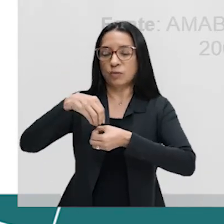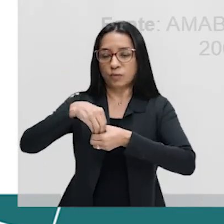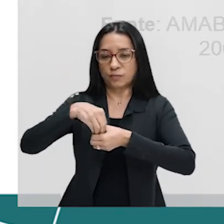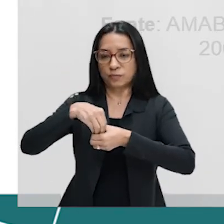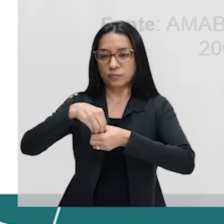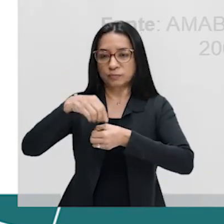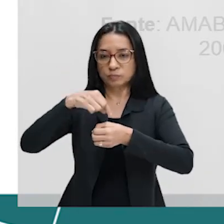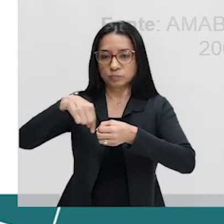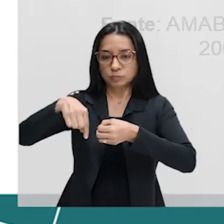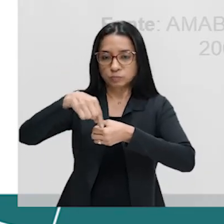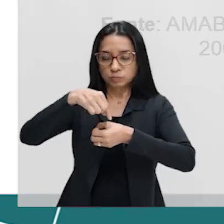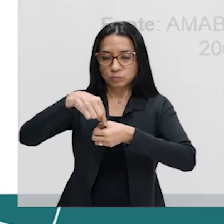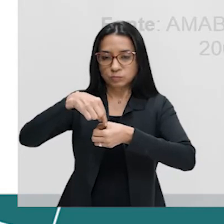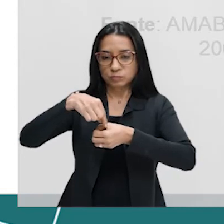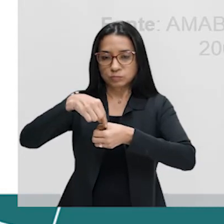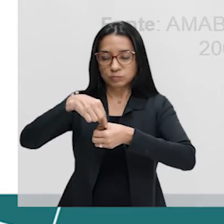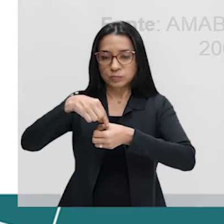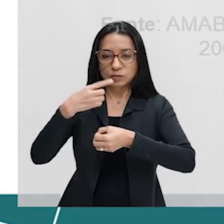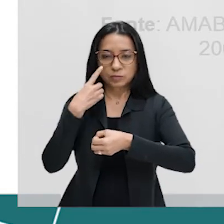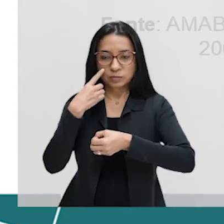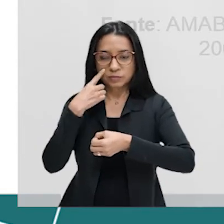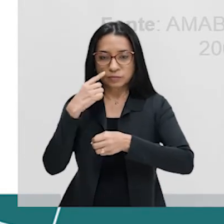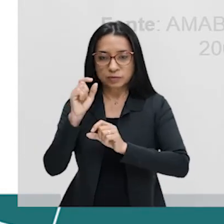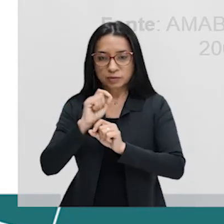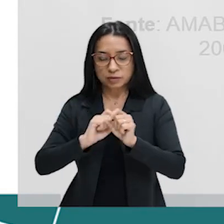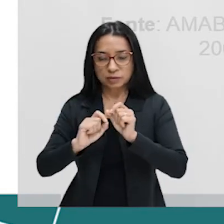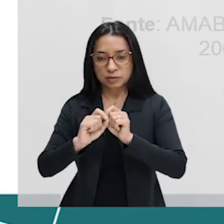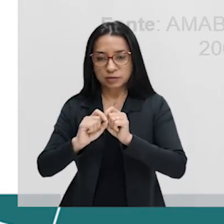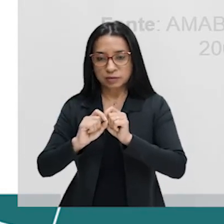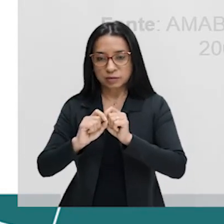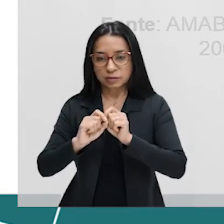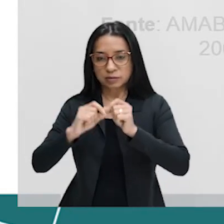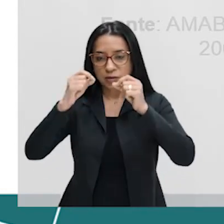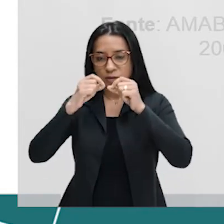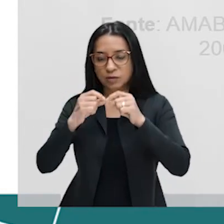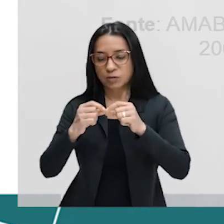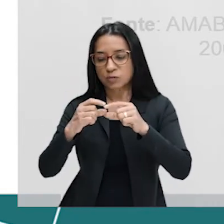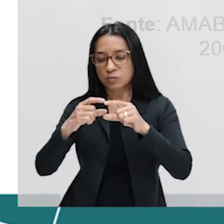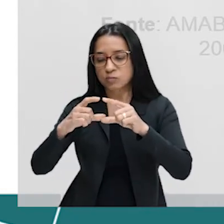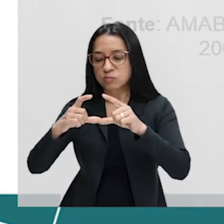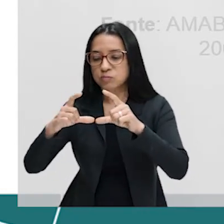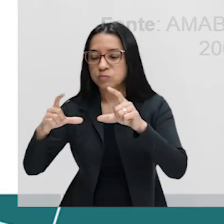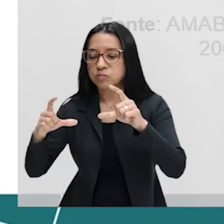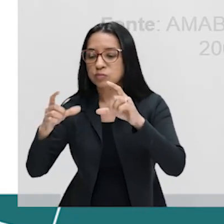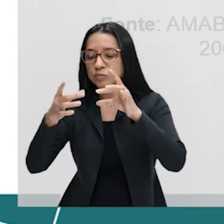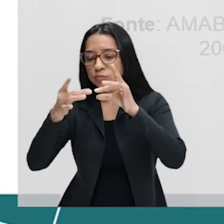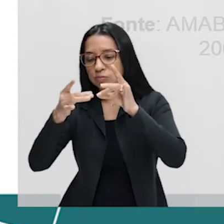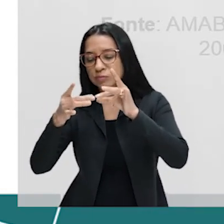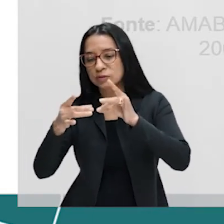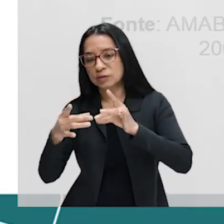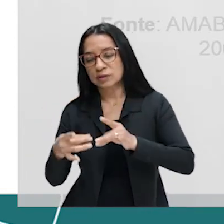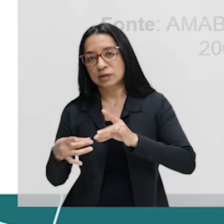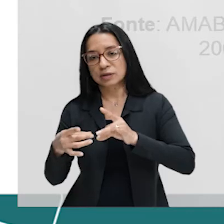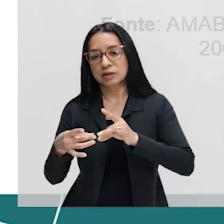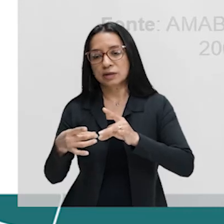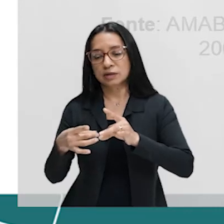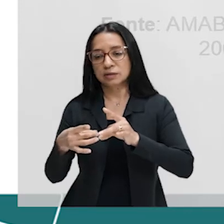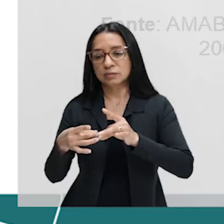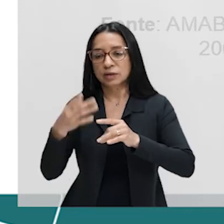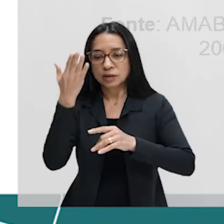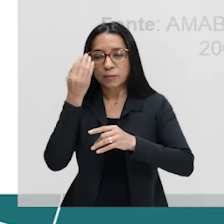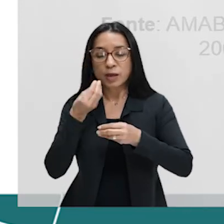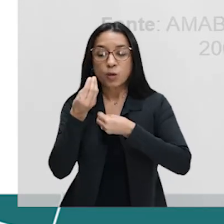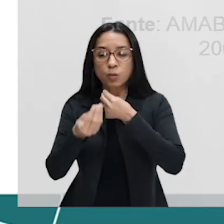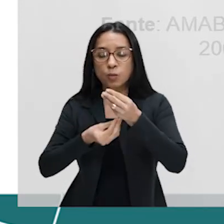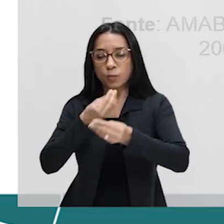disco germinativo. E aí a gente vai ver, ó, dando um zoom mais detalhado para a gente ver como é que ocorre o processo de